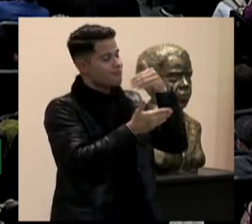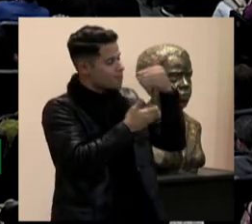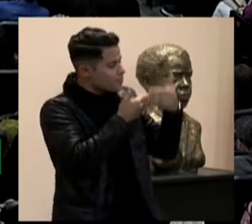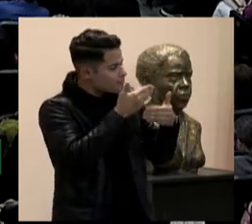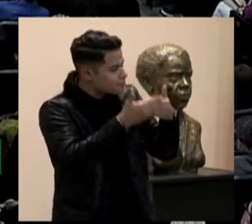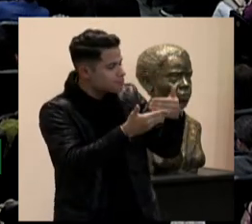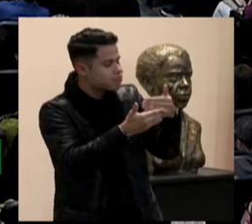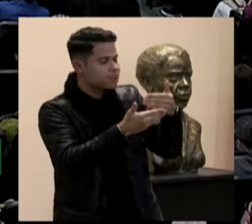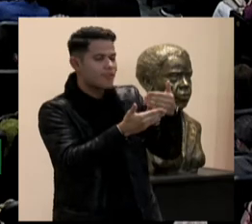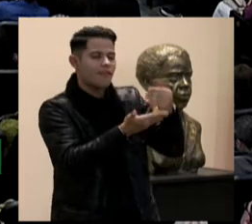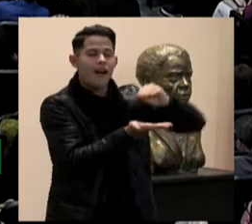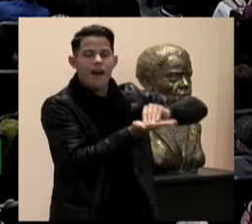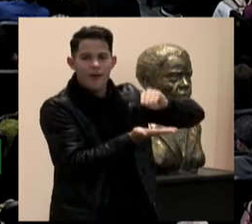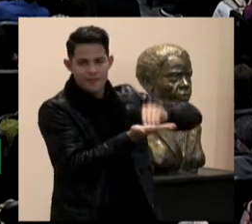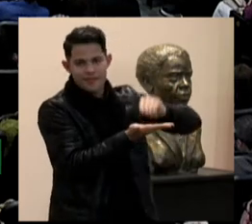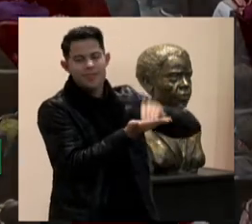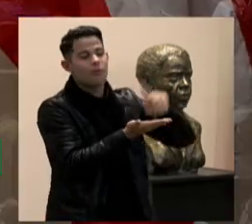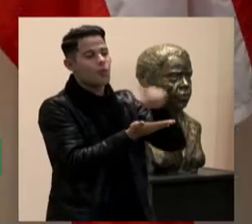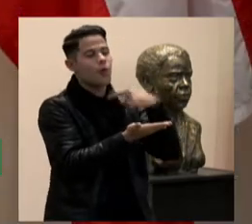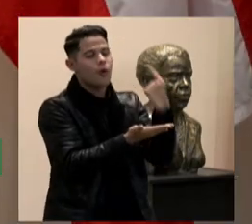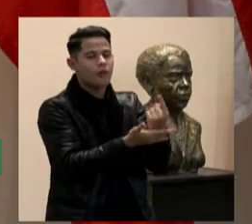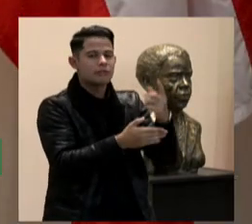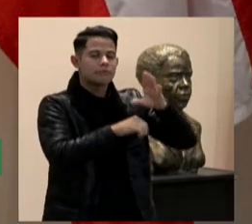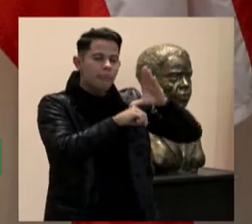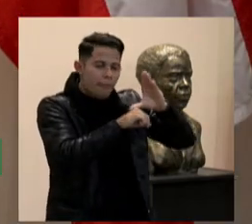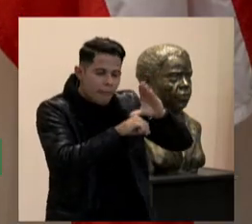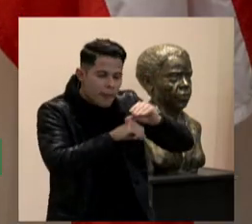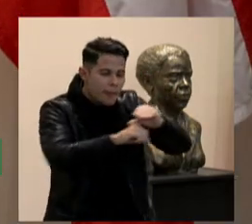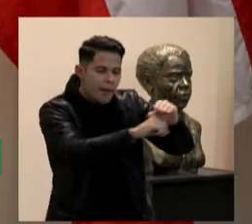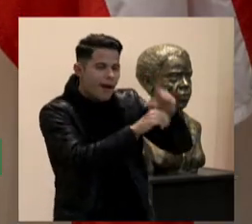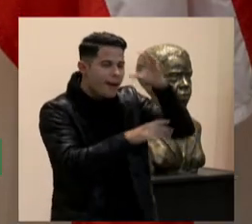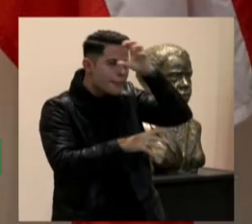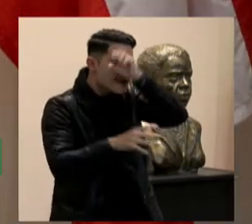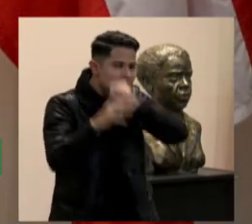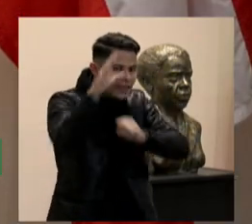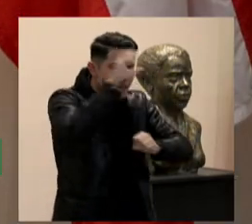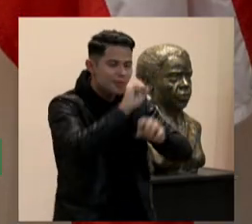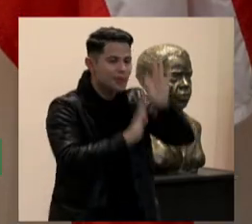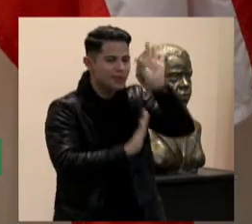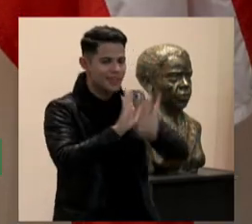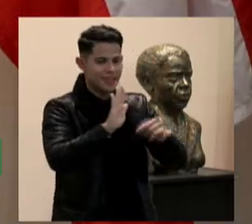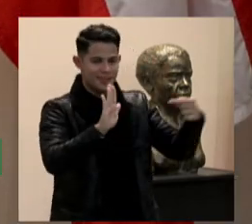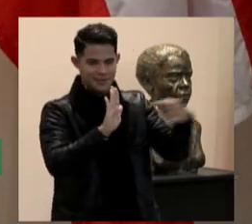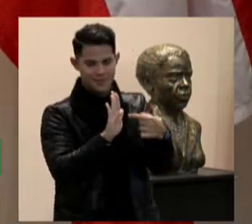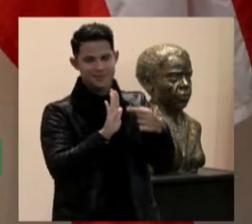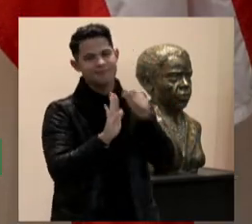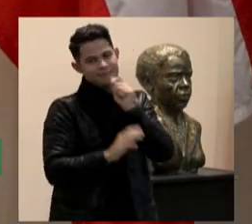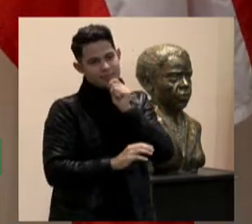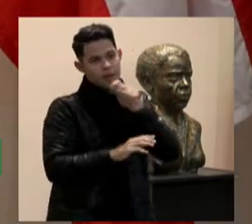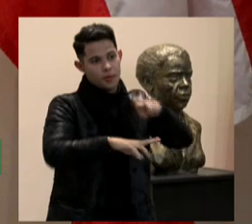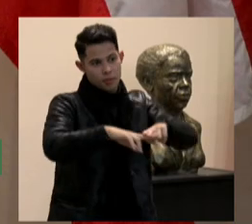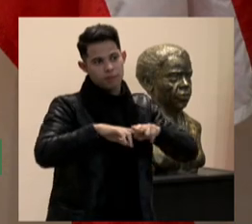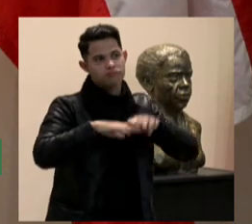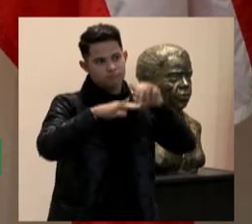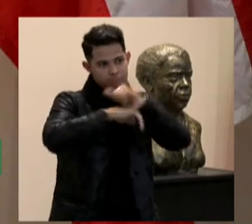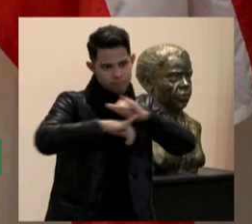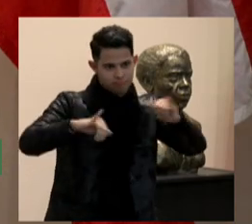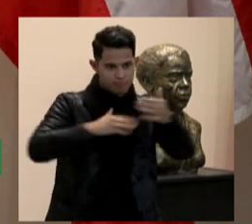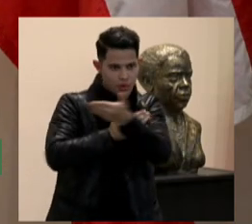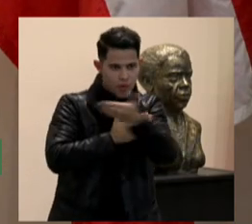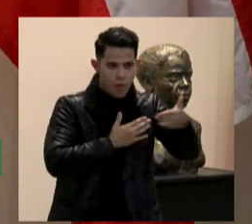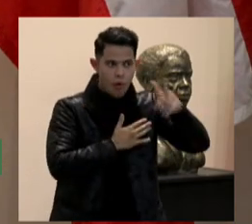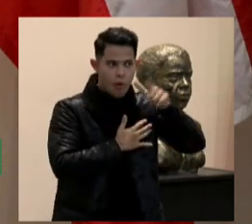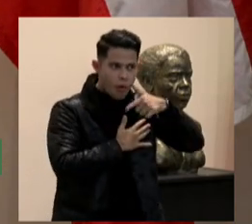conhecimento desse texto do PL. Então, quero dizer para vocês que de ontem para hoje,